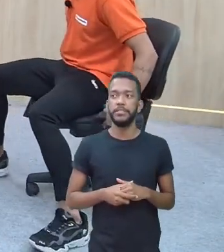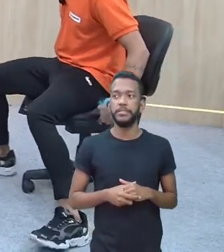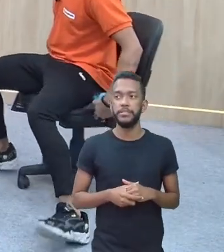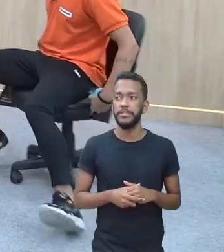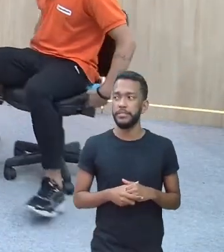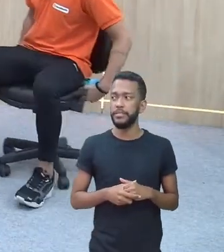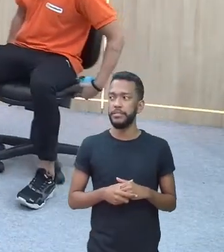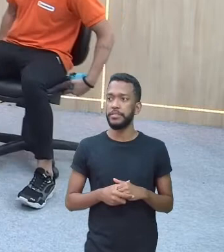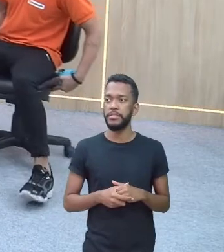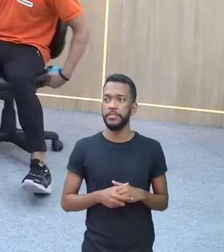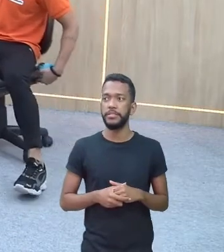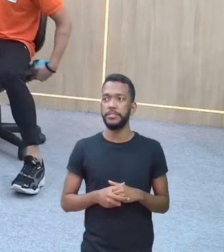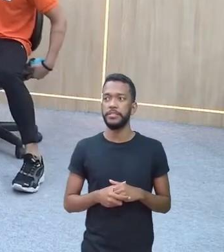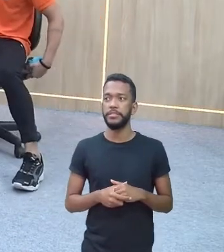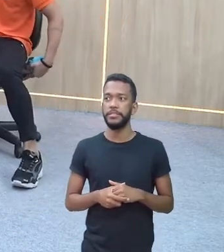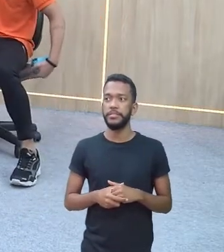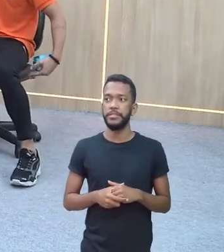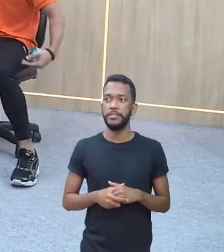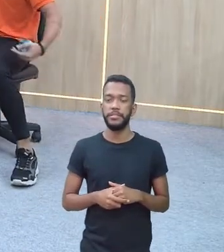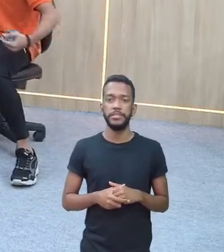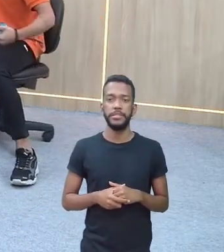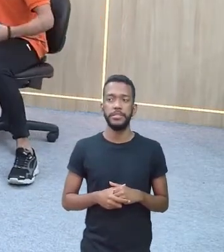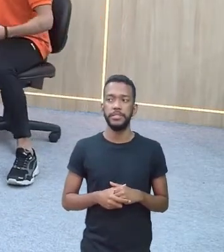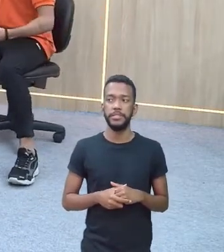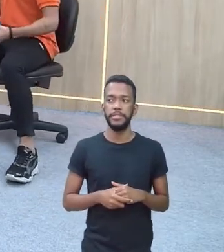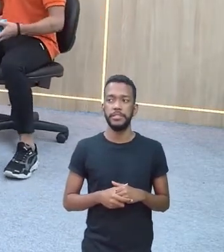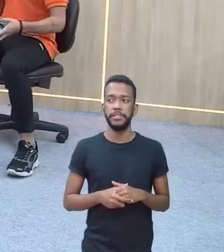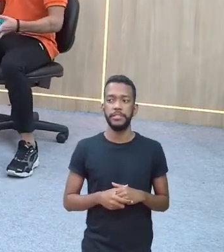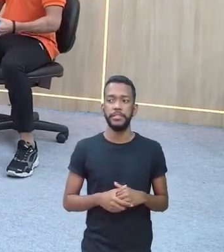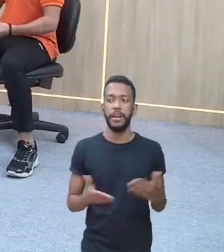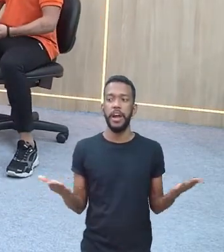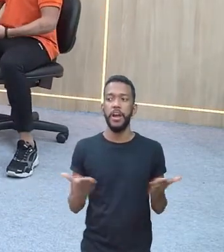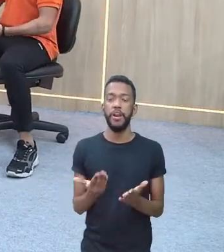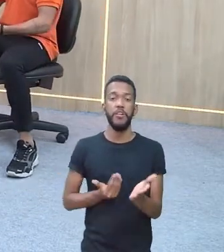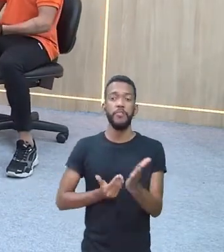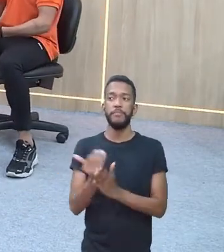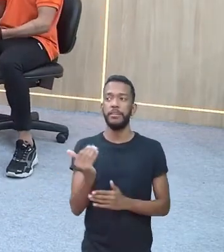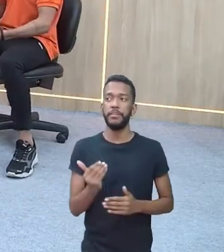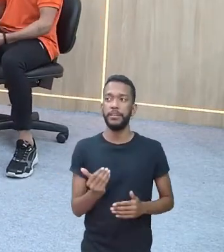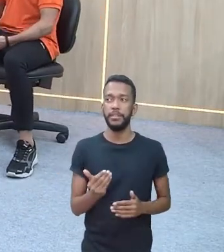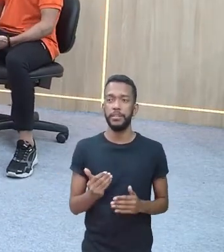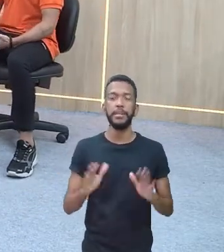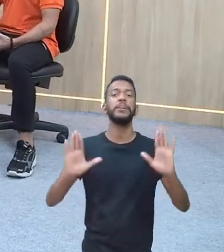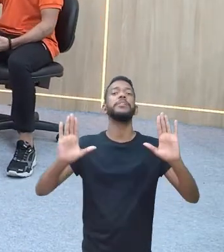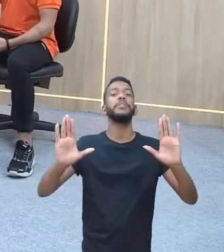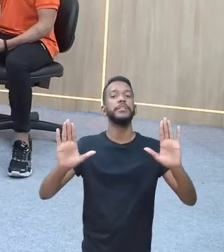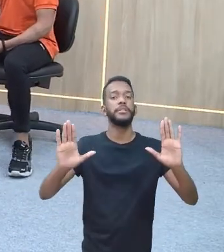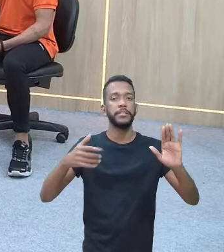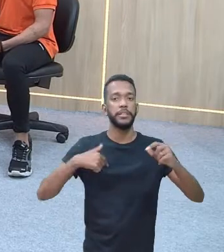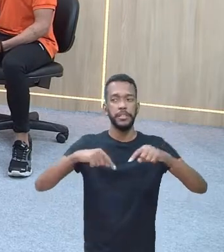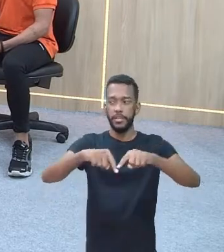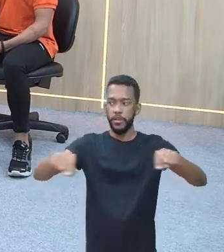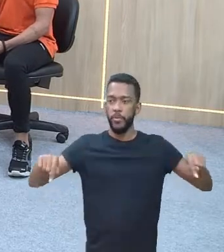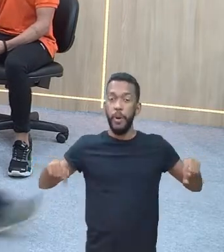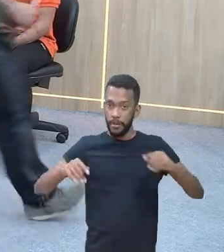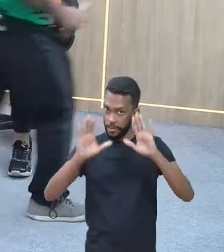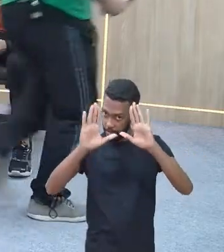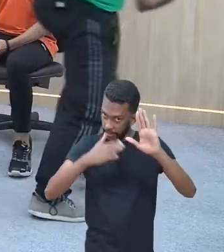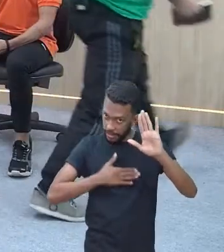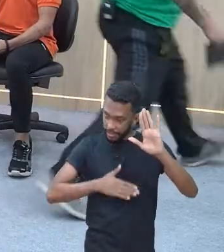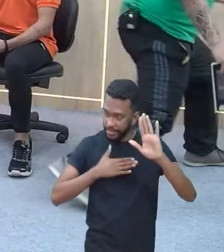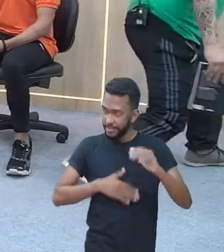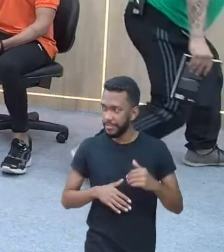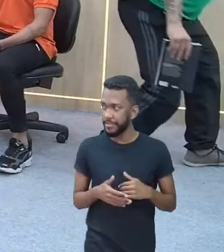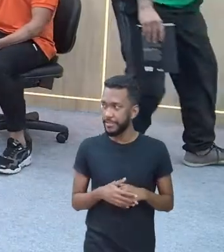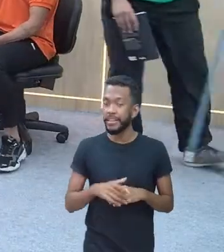E aí? Mas... Aí, Heleno, aí, Heleno. Vai começar logo com aí. É uma quadra.